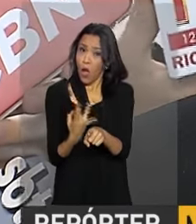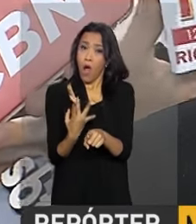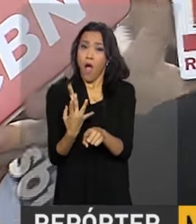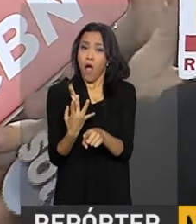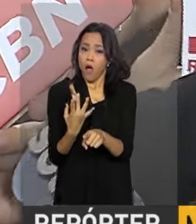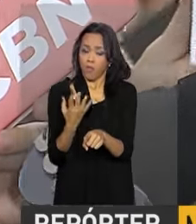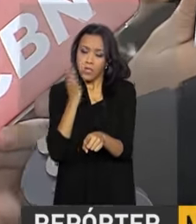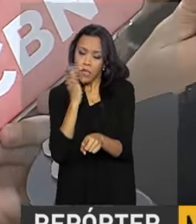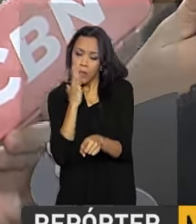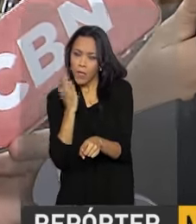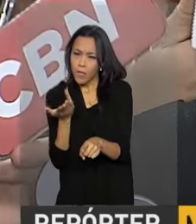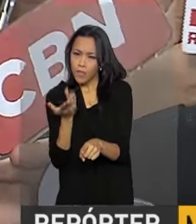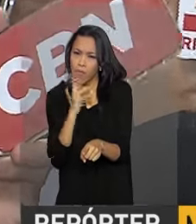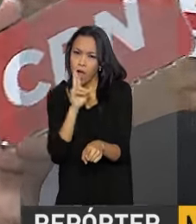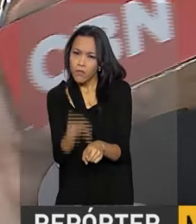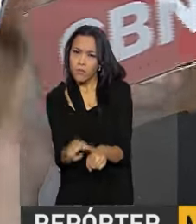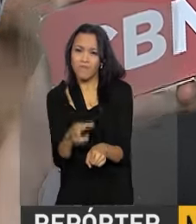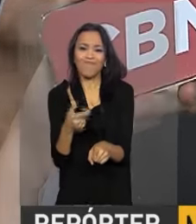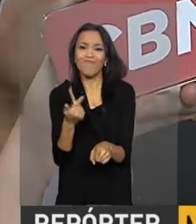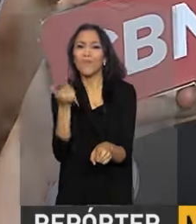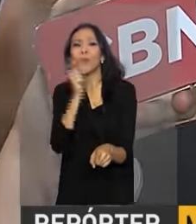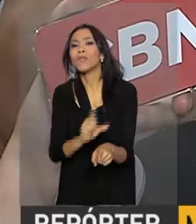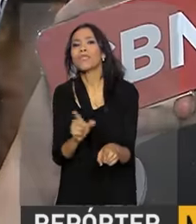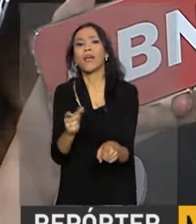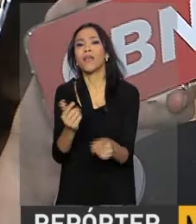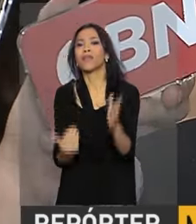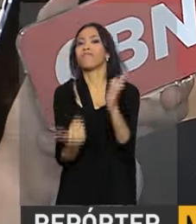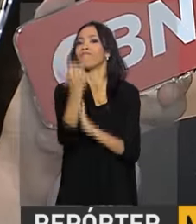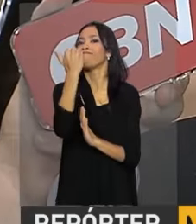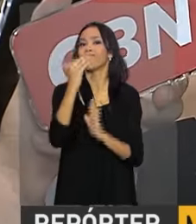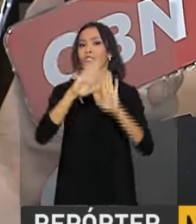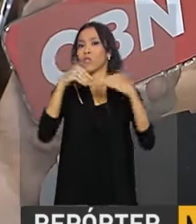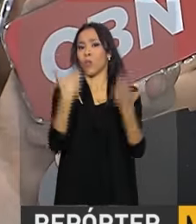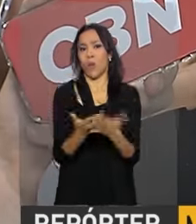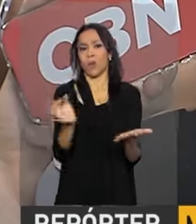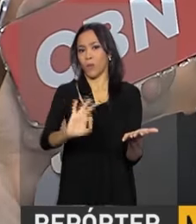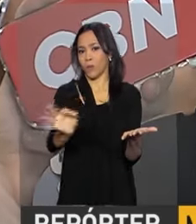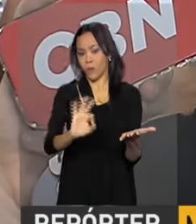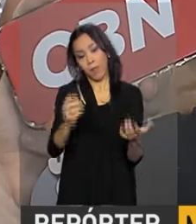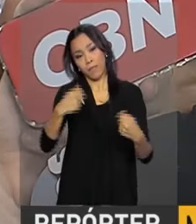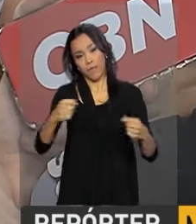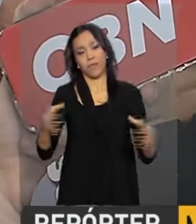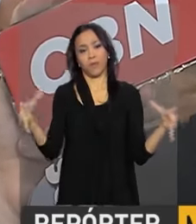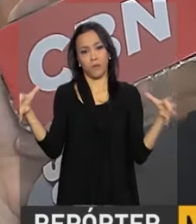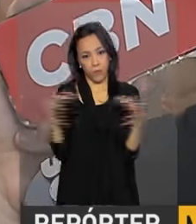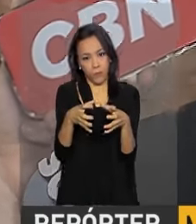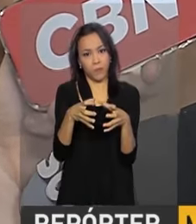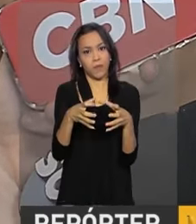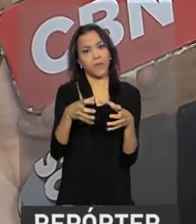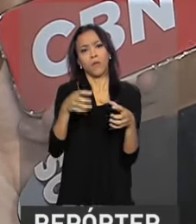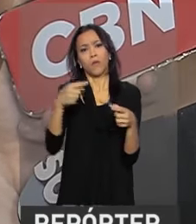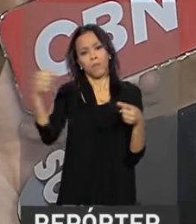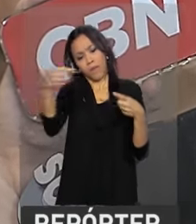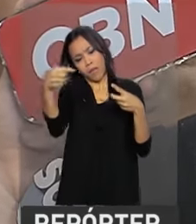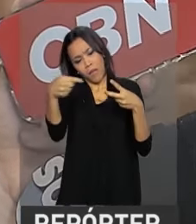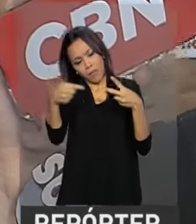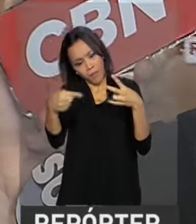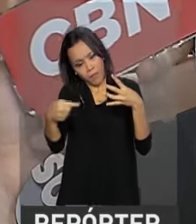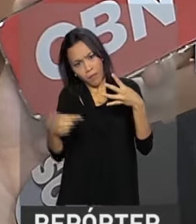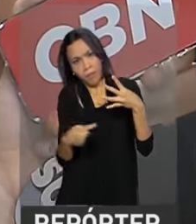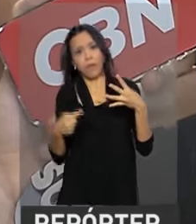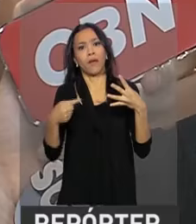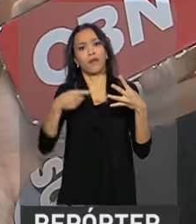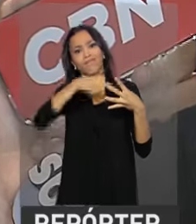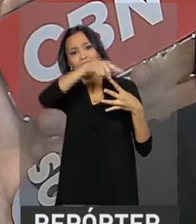ele não possibilita uma classificação das escolas. Nós temos que compreender este desempenho no conjunto